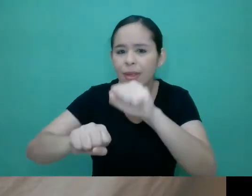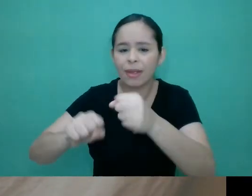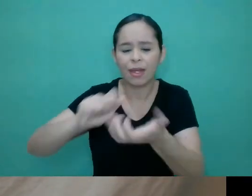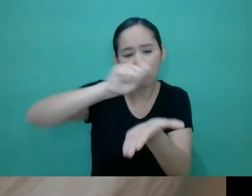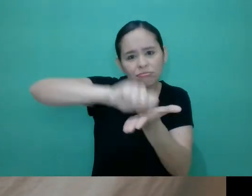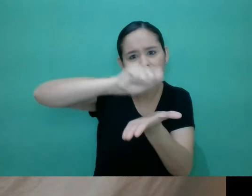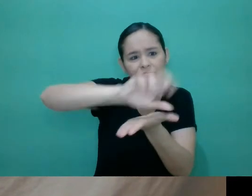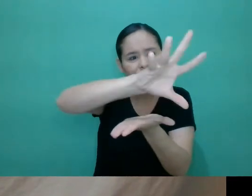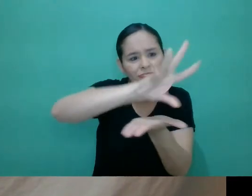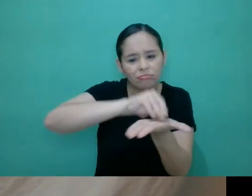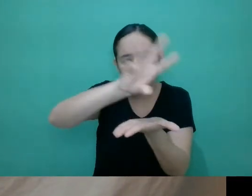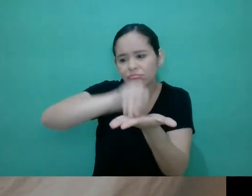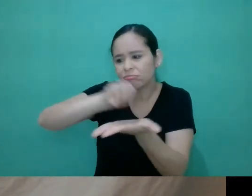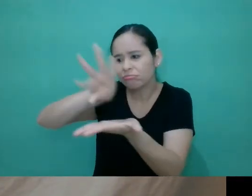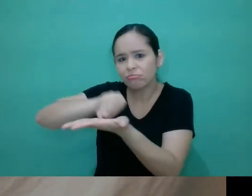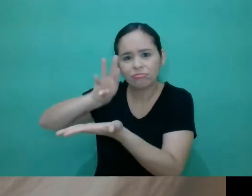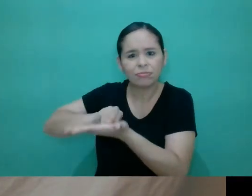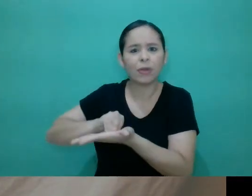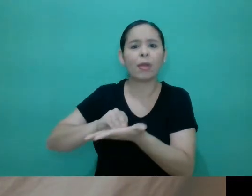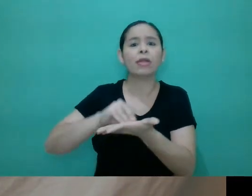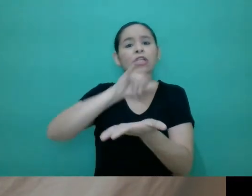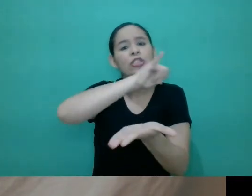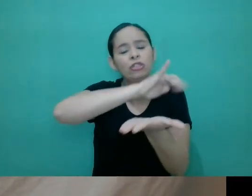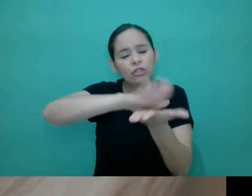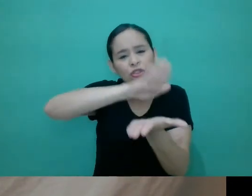naquela época, né? Então, trazer isso à tona